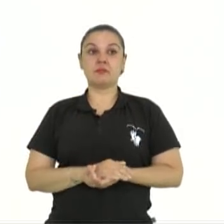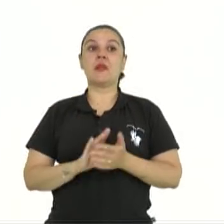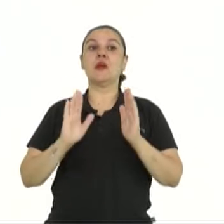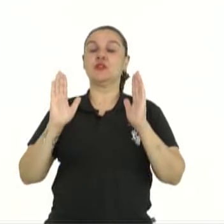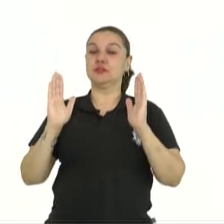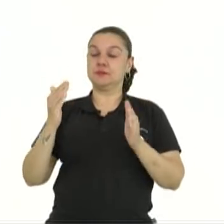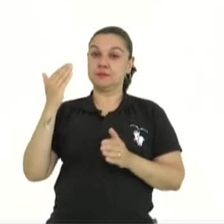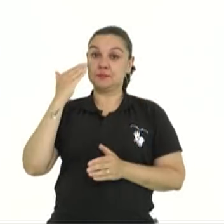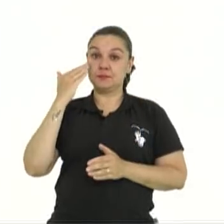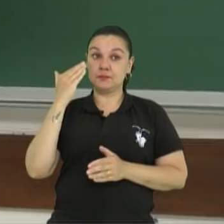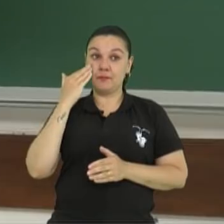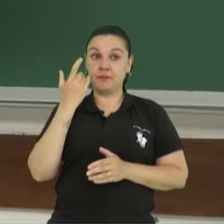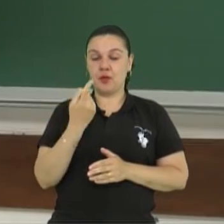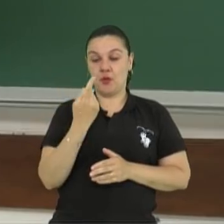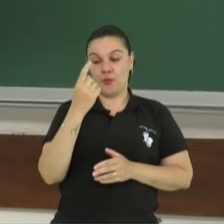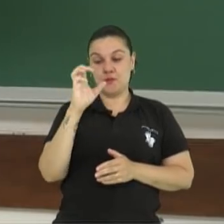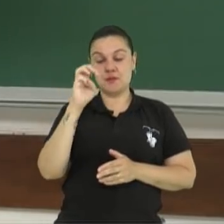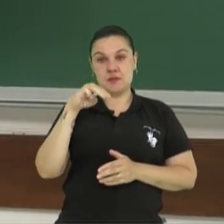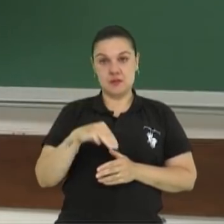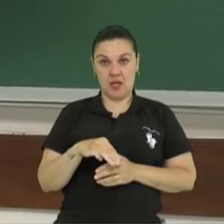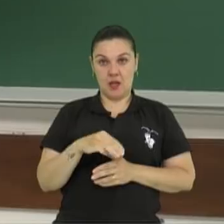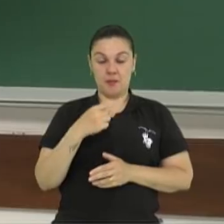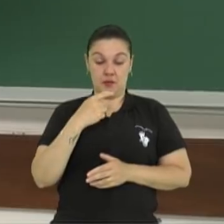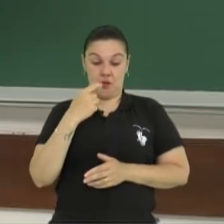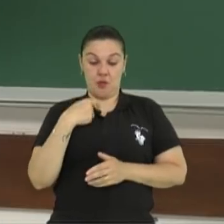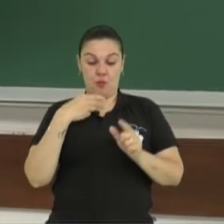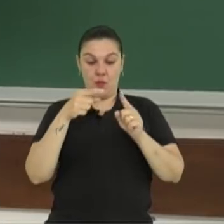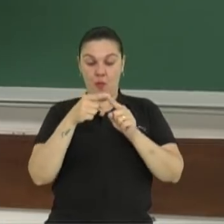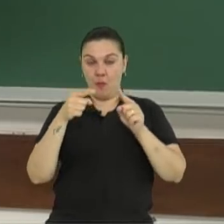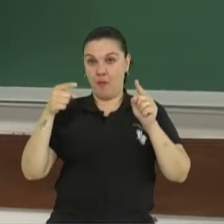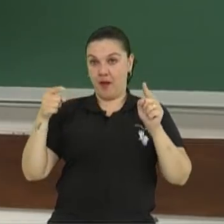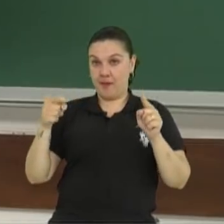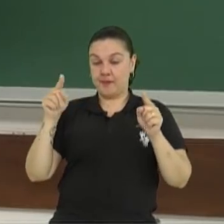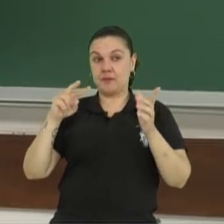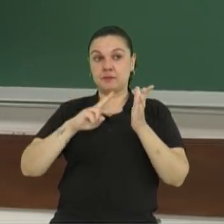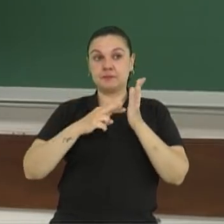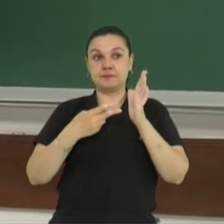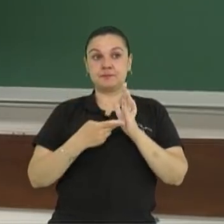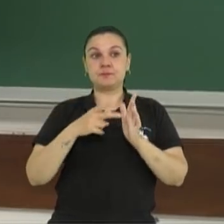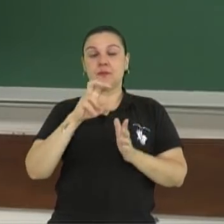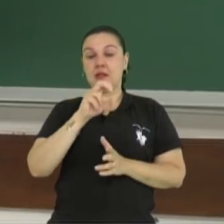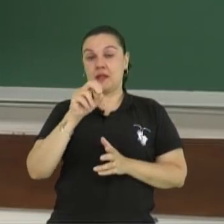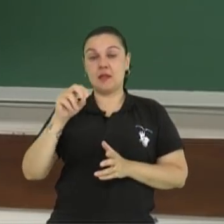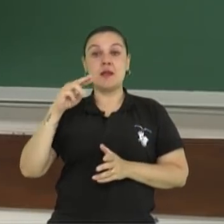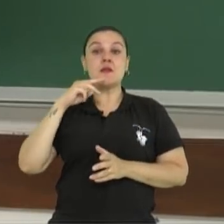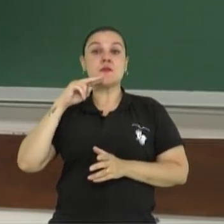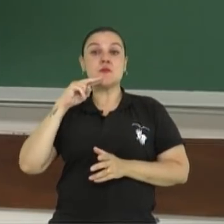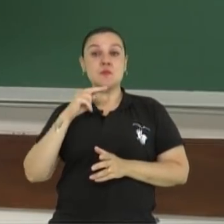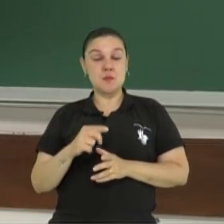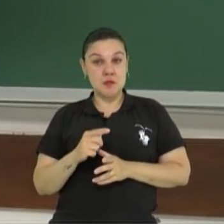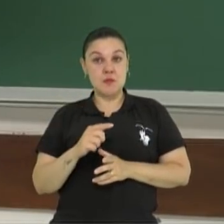já sei, né, que 1 centímetro no meu mapa corresponde a 500 mil centímetros